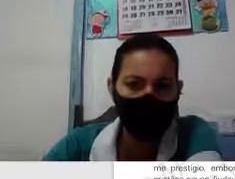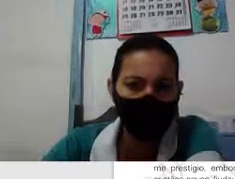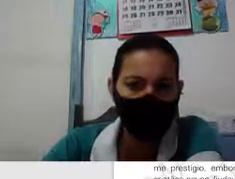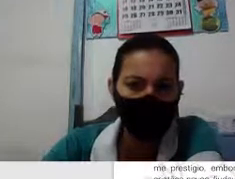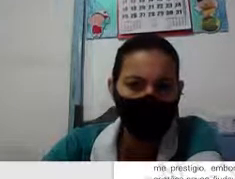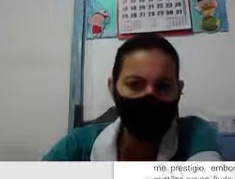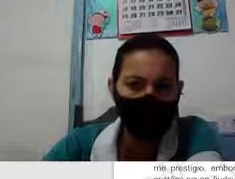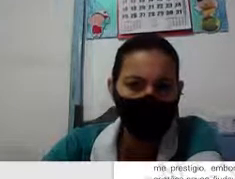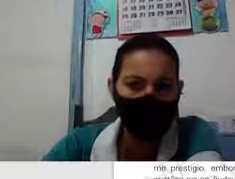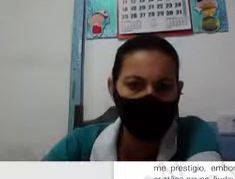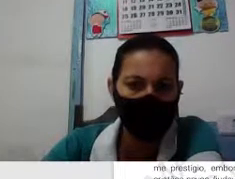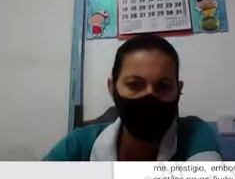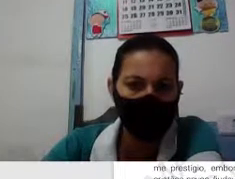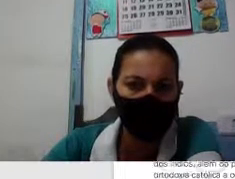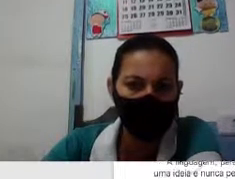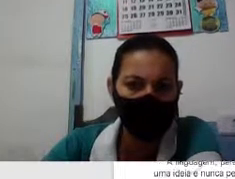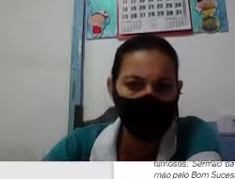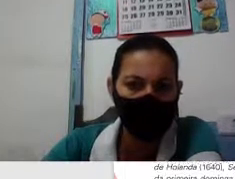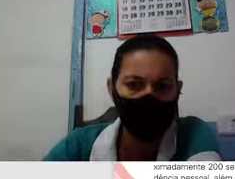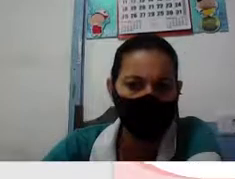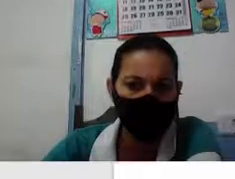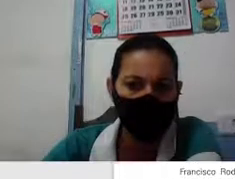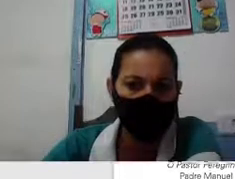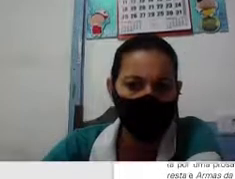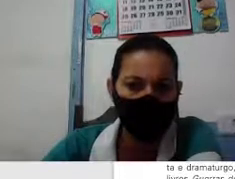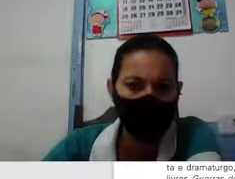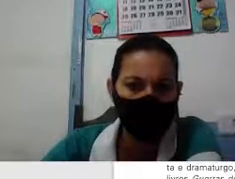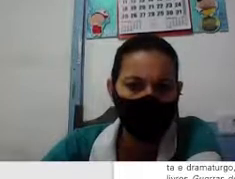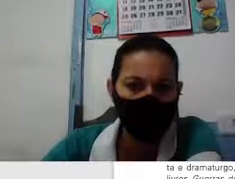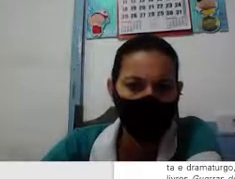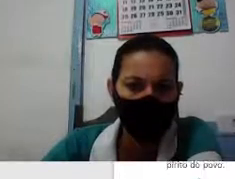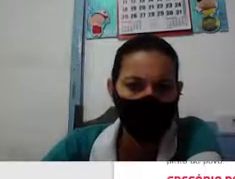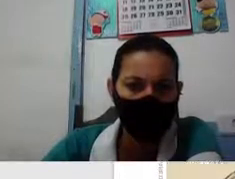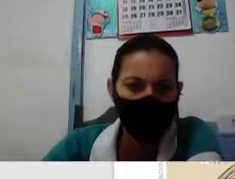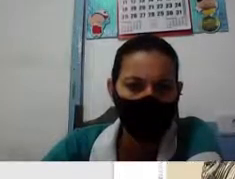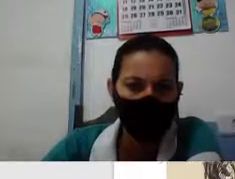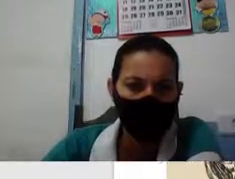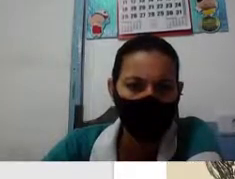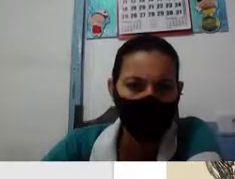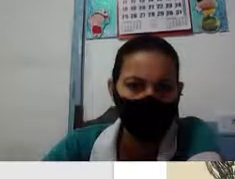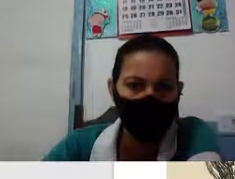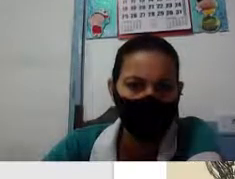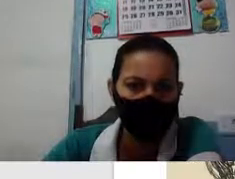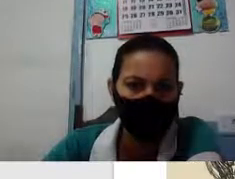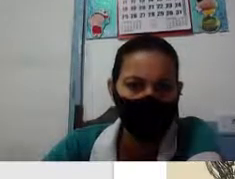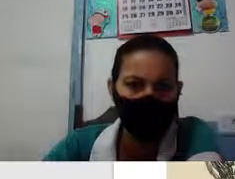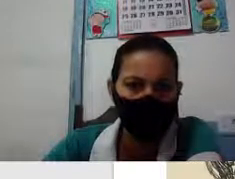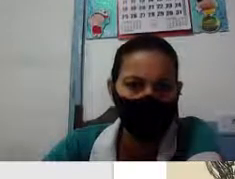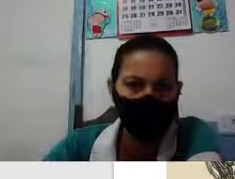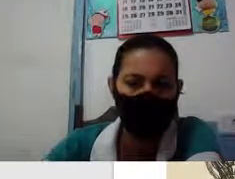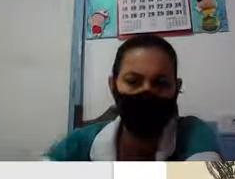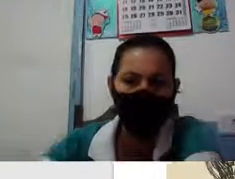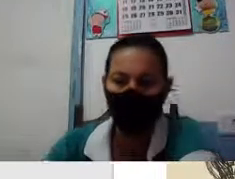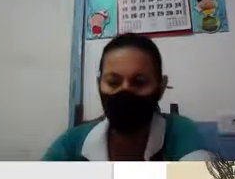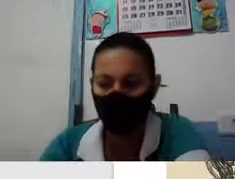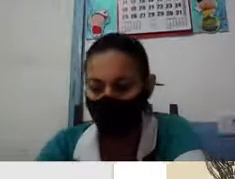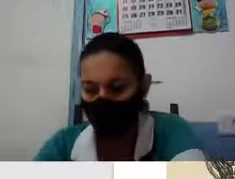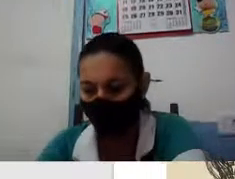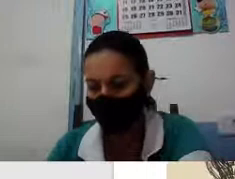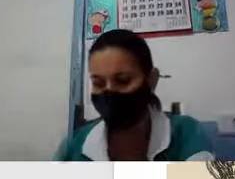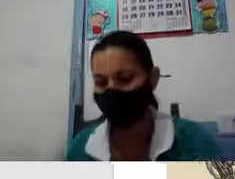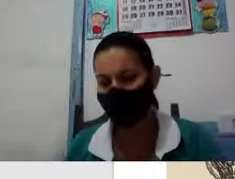seguiu para Coimbra, formando-se em Direito. Casou-se em Portugal e exerceu a profissão